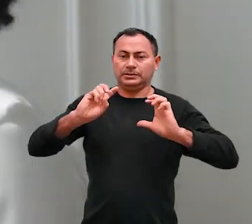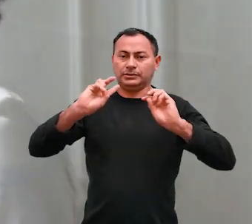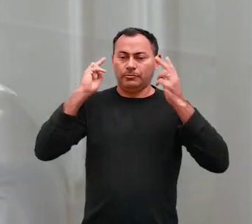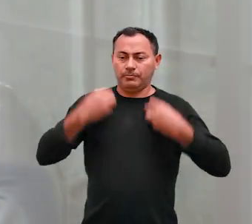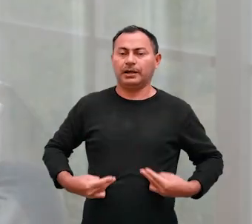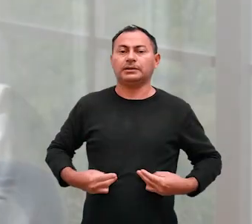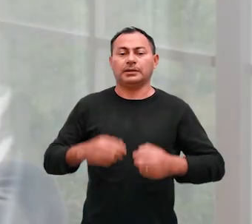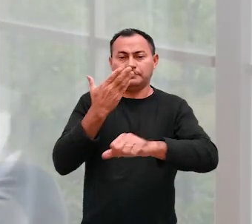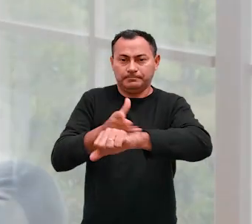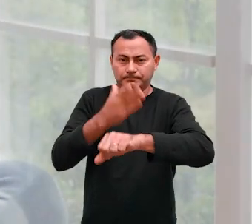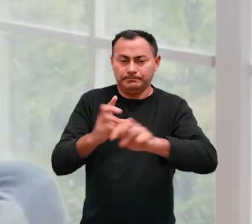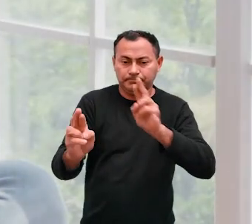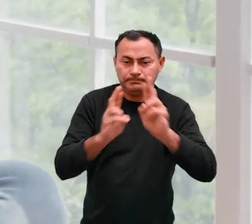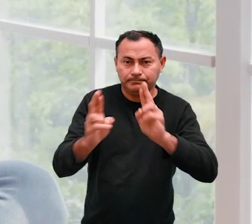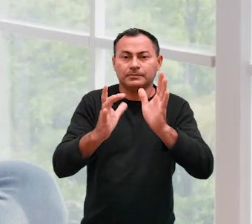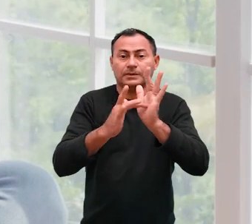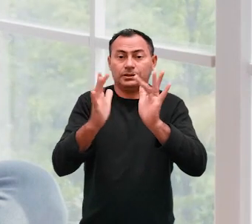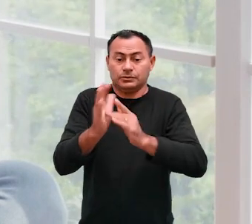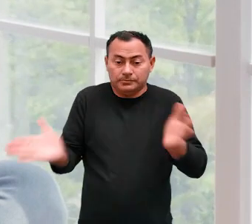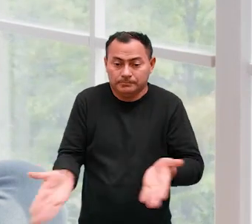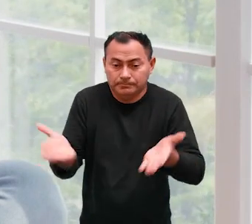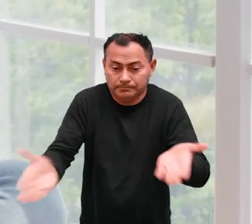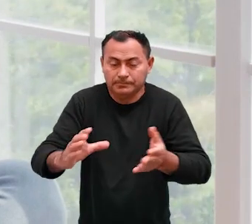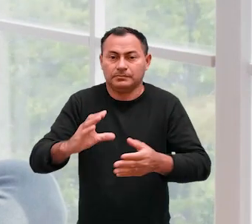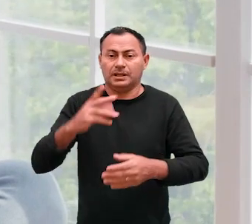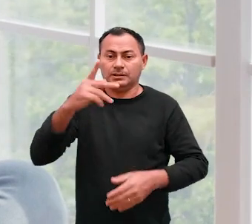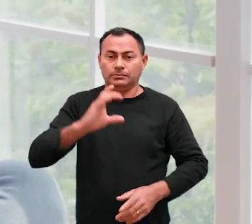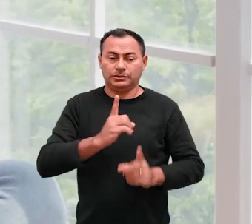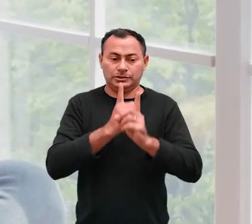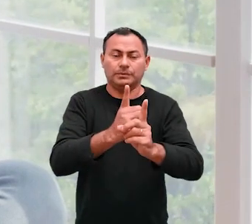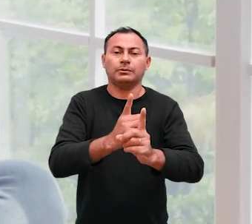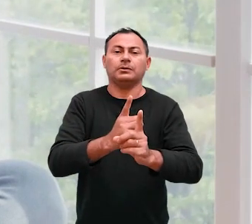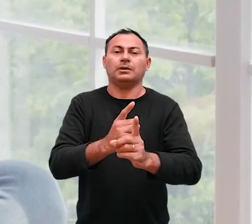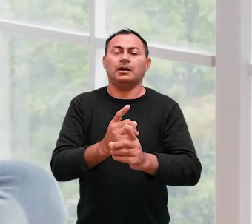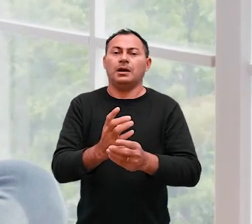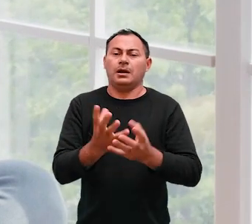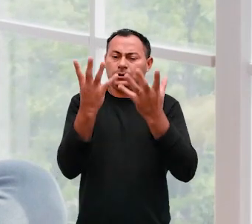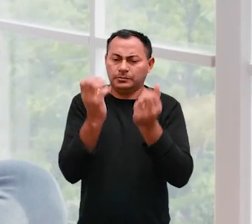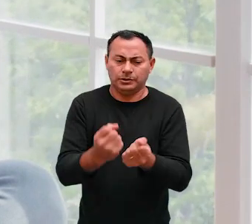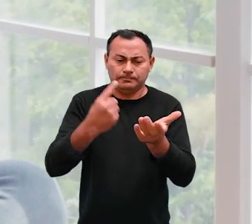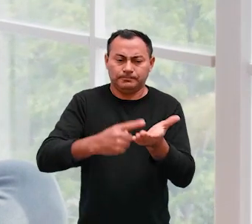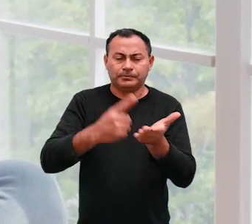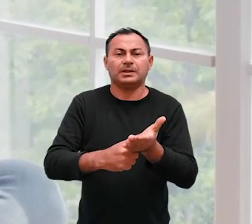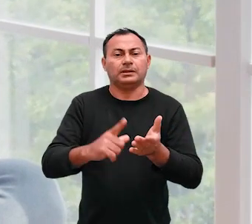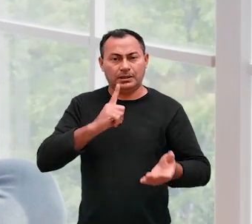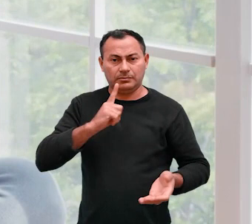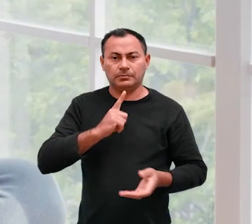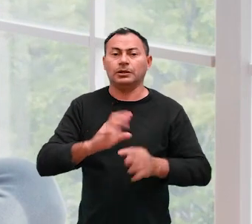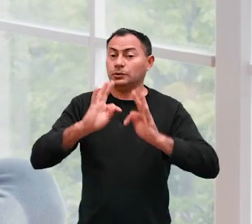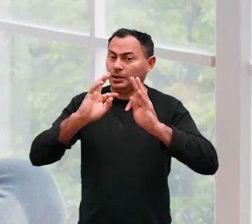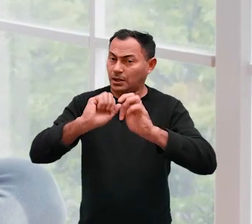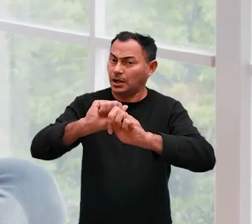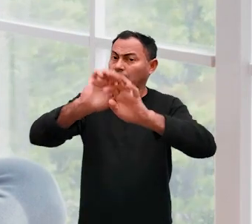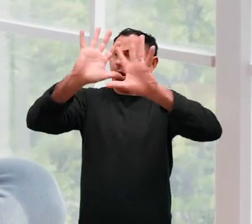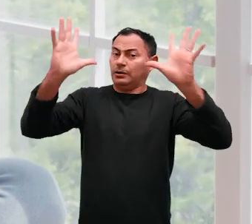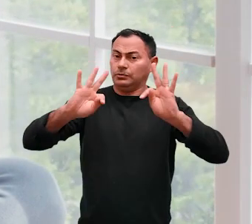nos relacionamentos. Jesus está encorajando seus discípulos a assumirem o compromisso de olhar ao redor. É claro, tudo isso